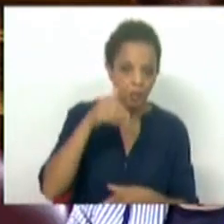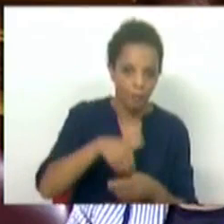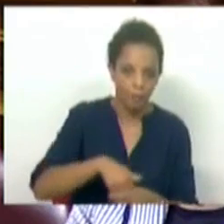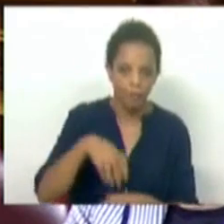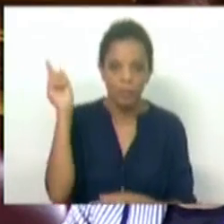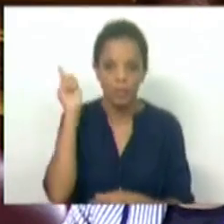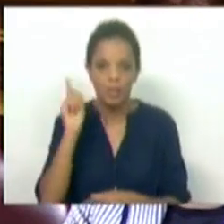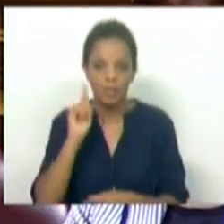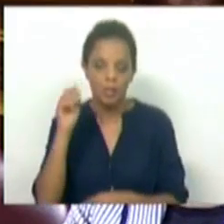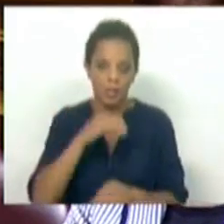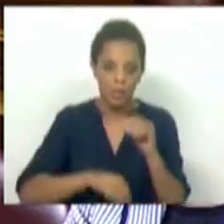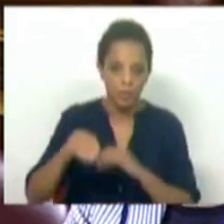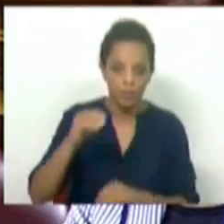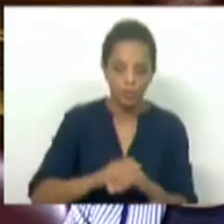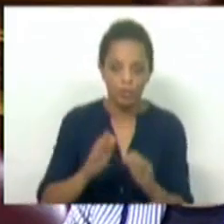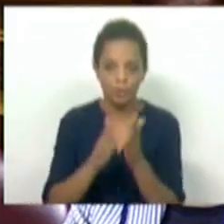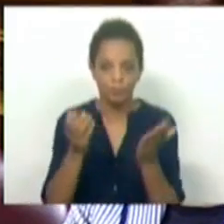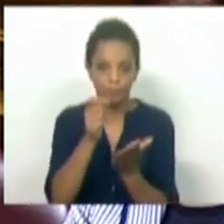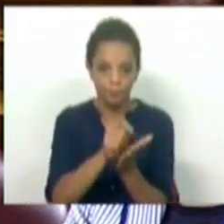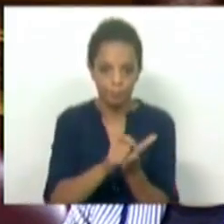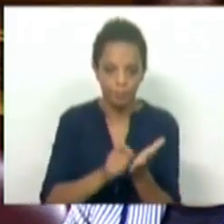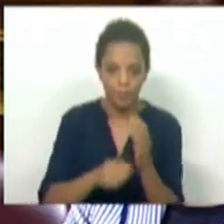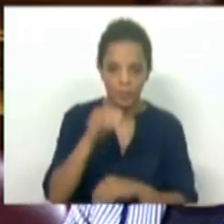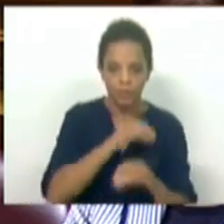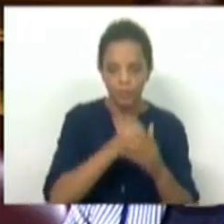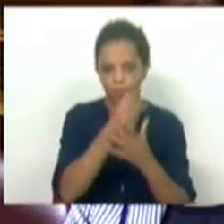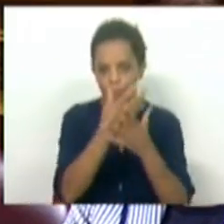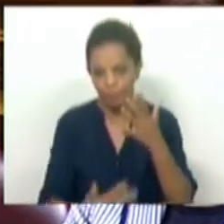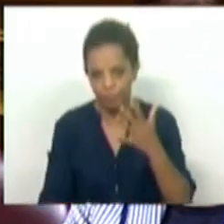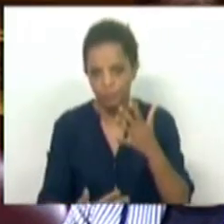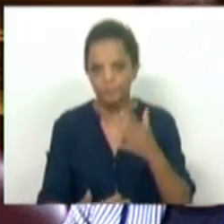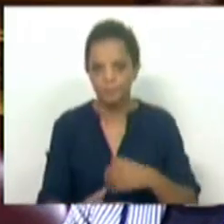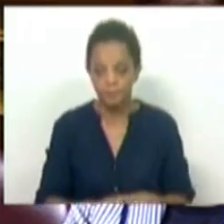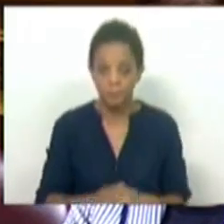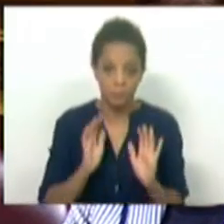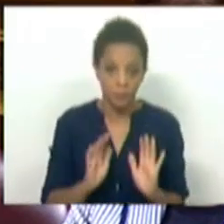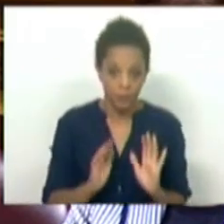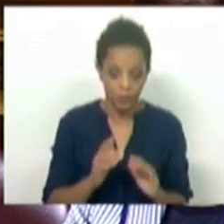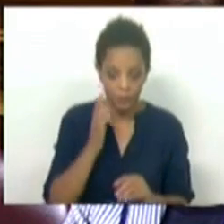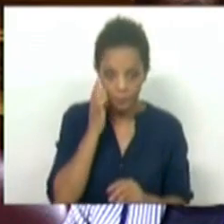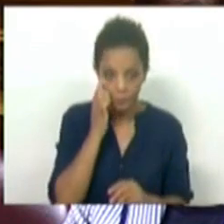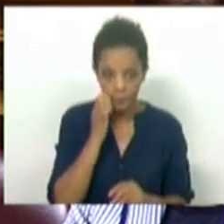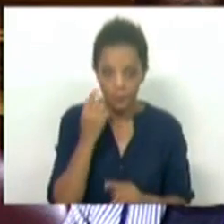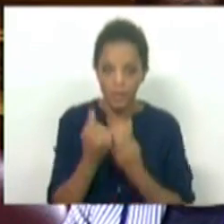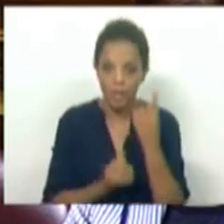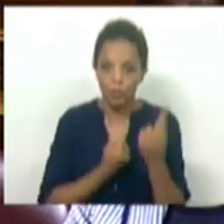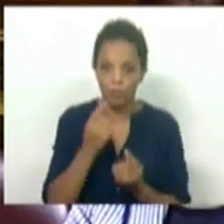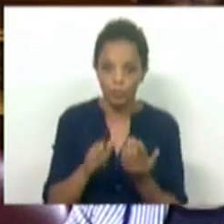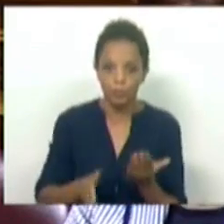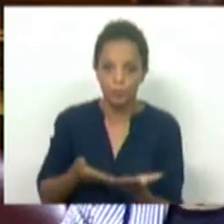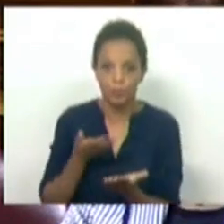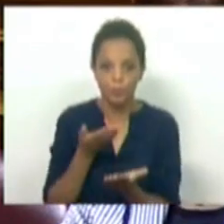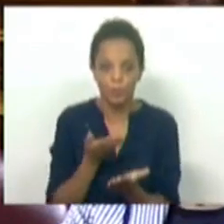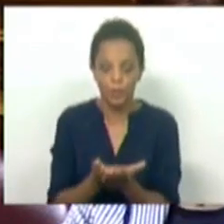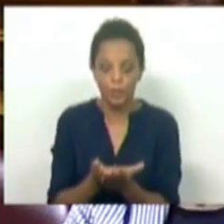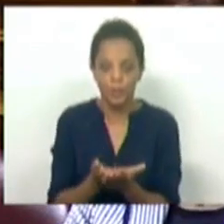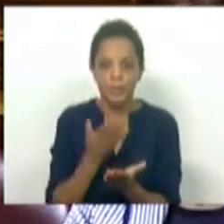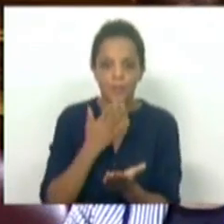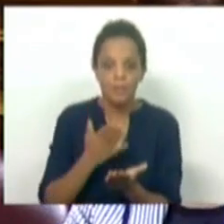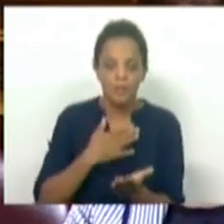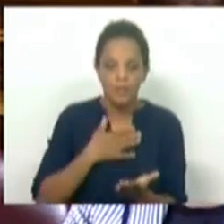das eleições, cadernos eleitorais, círculos eleitorais, etc. Contudo, algumas destas propostas